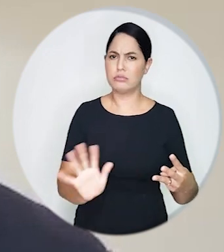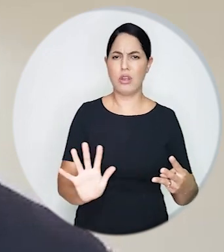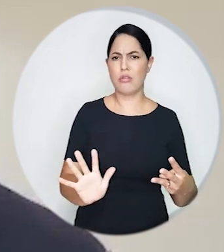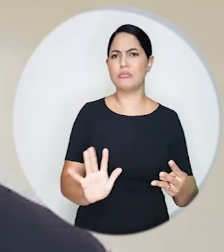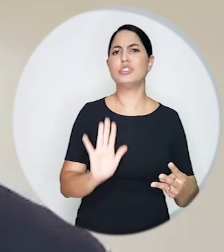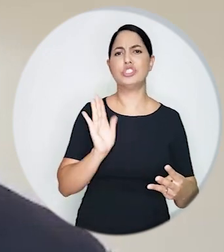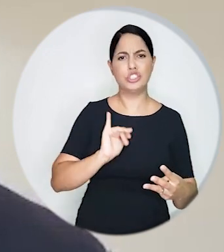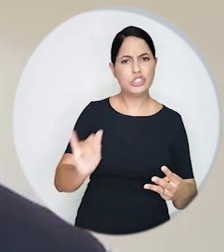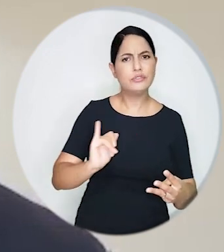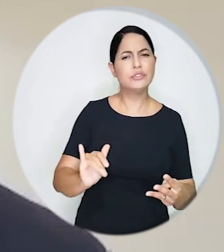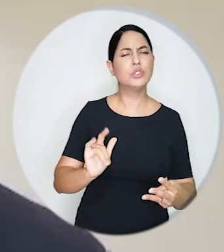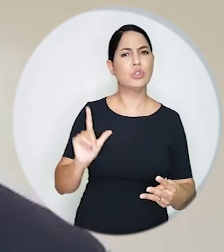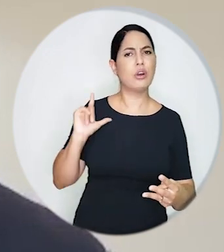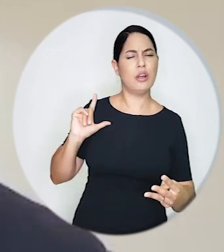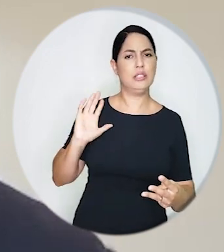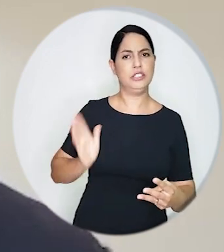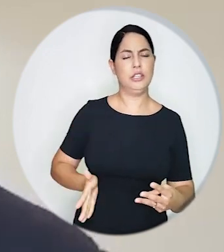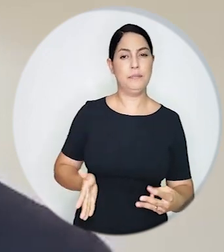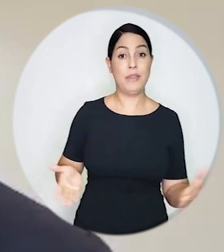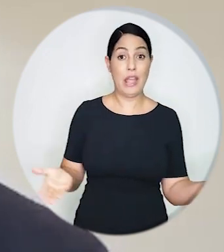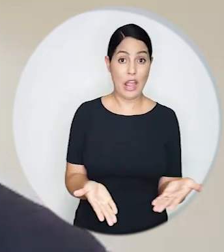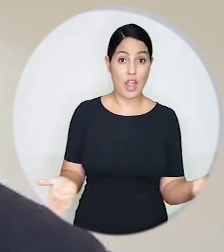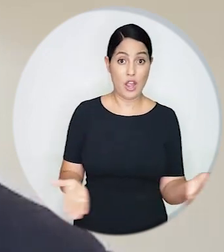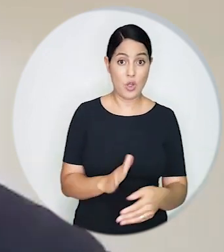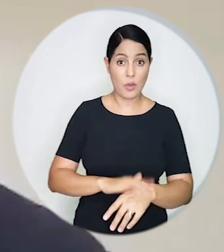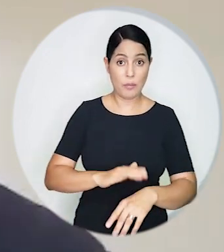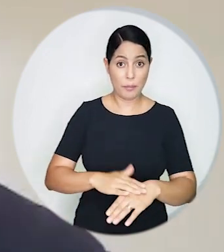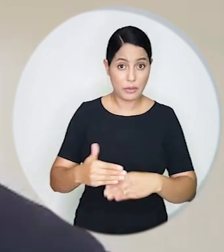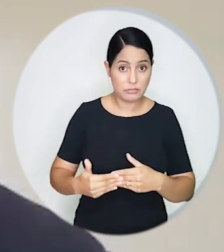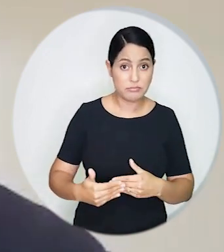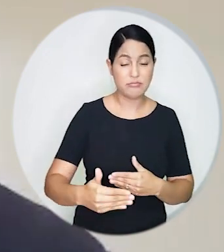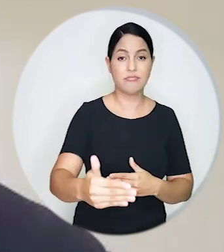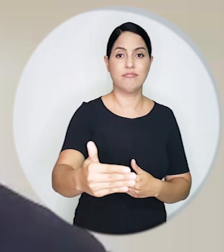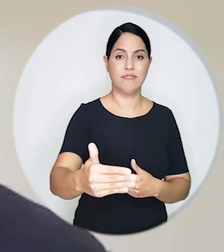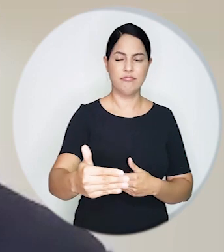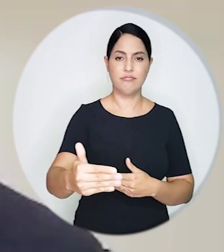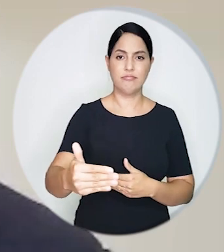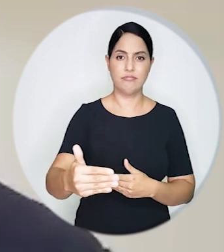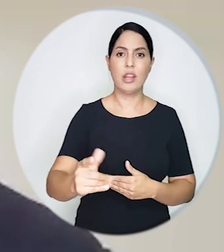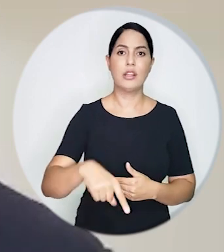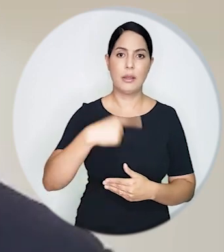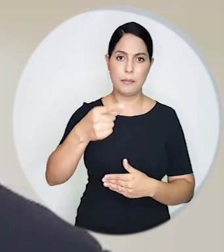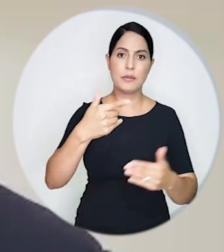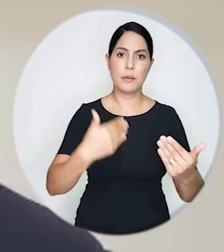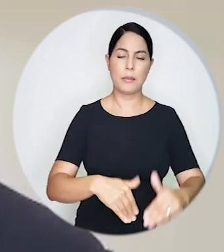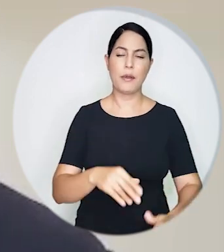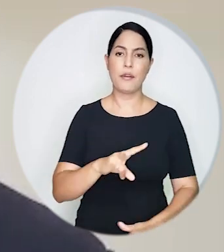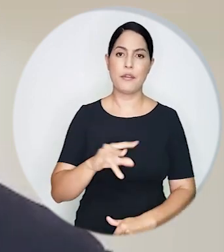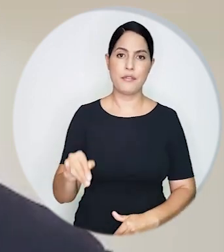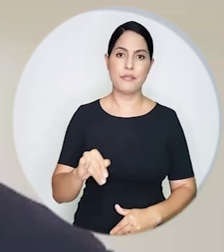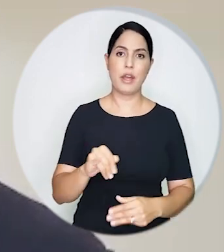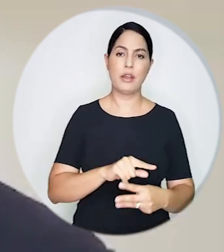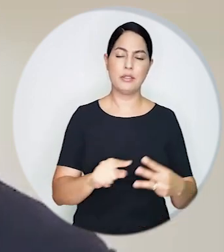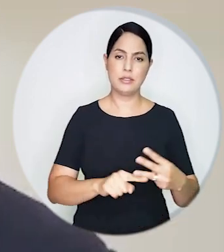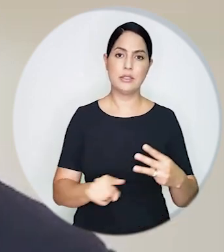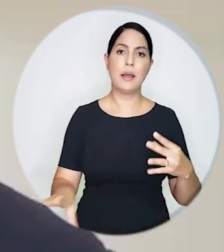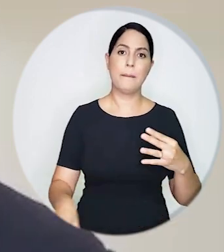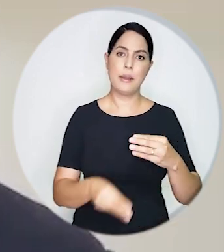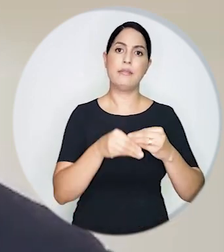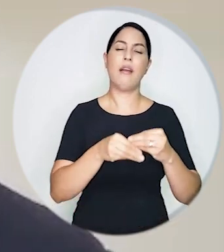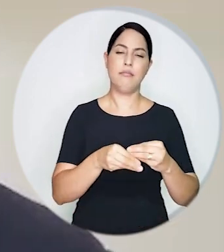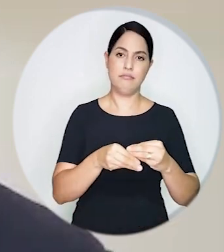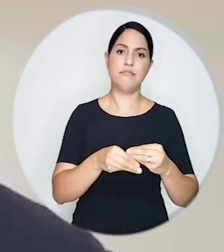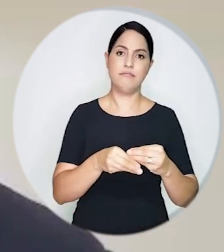não surpresa aos examinados, e chegou agora o momento, a partir do 38º, o próximo exame, da introdução de